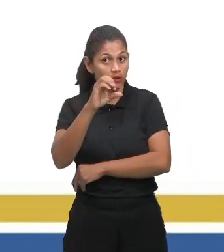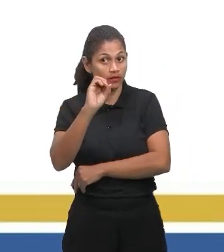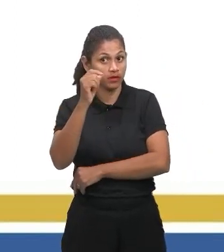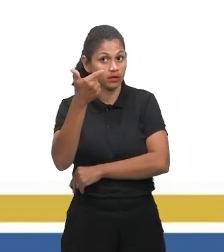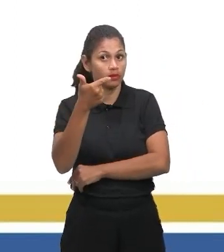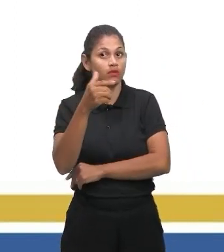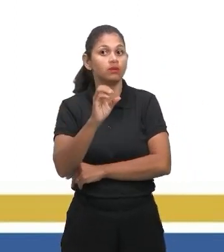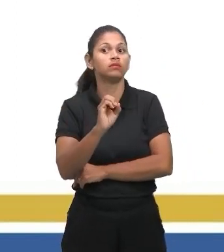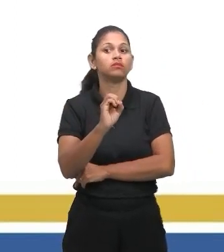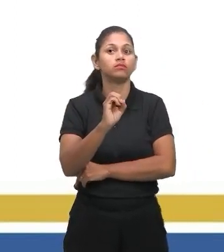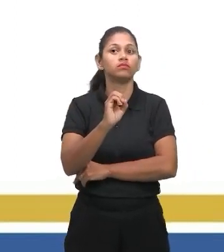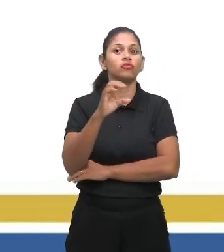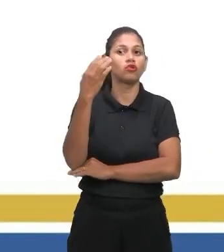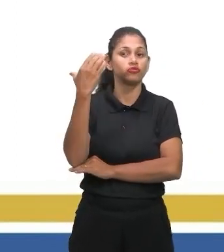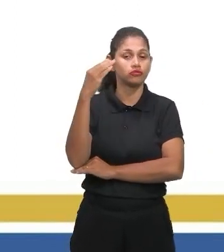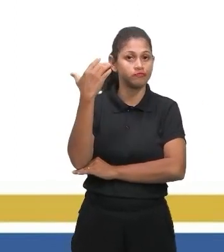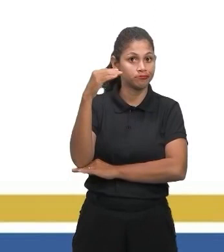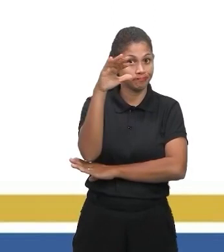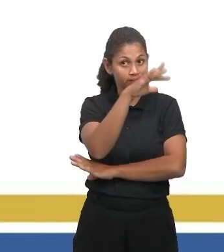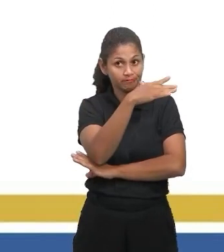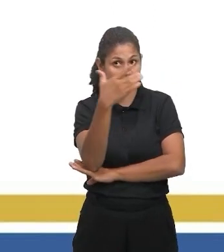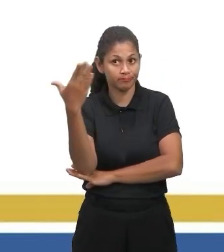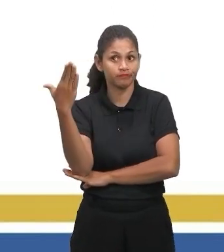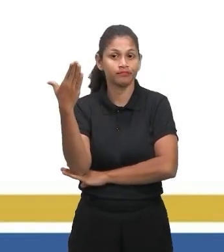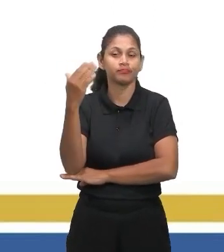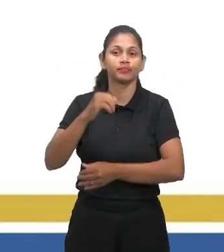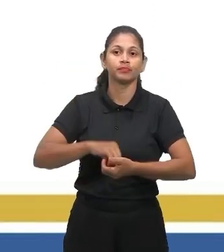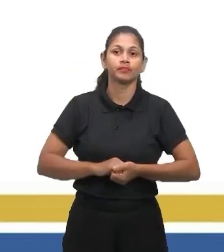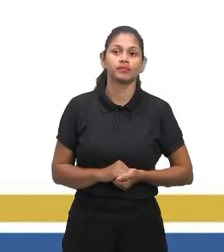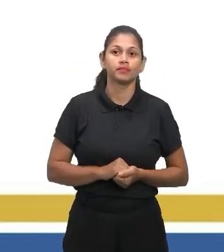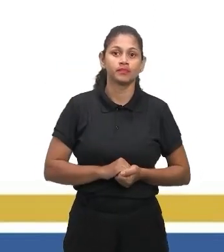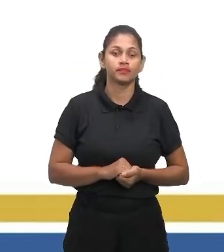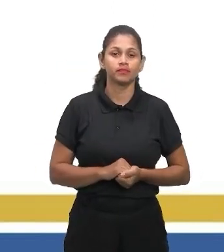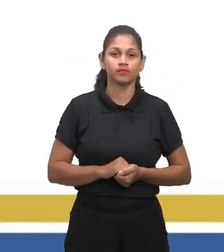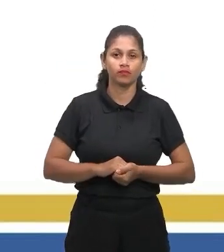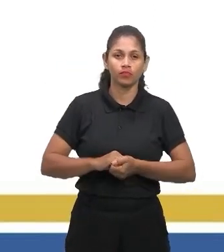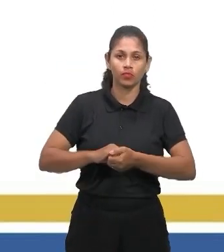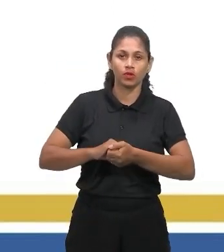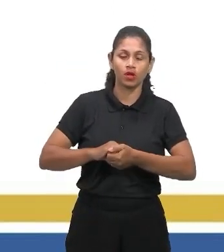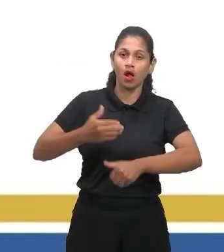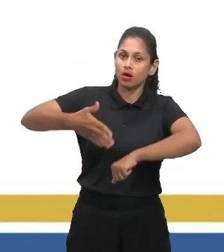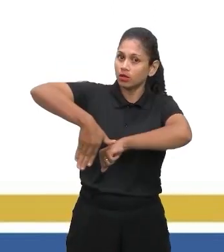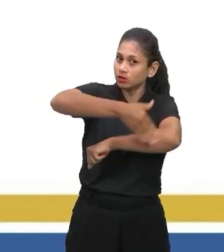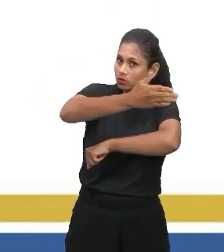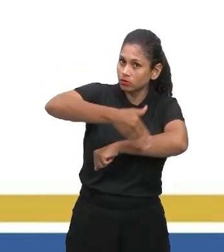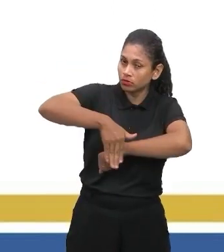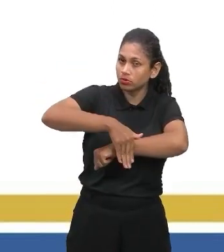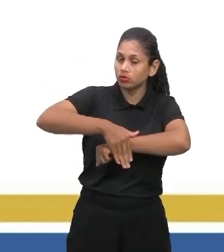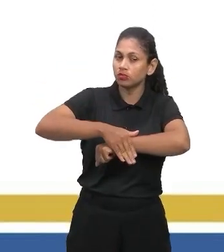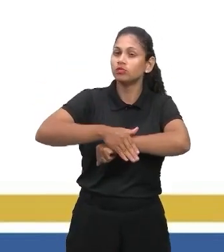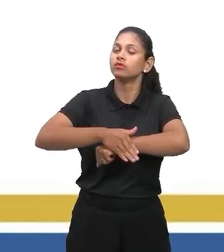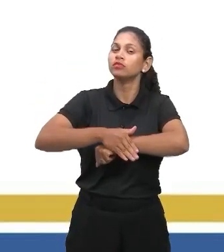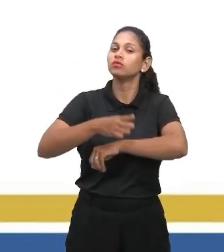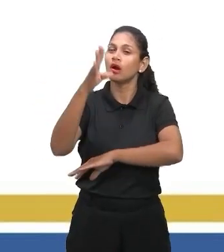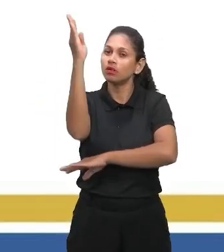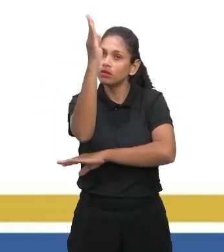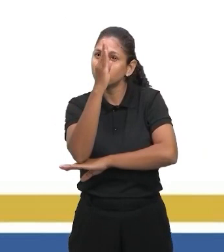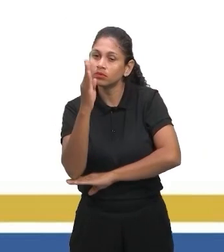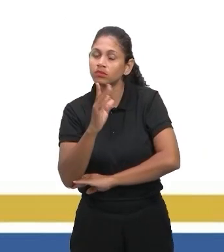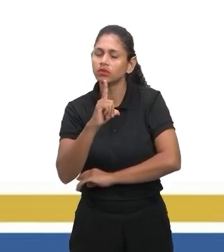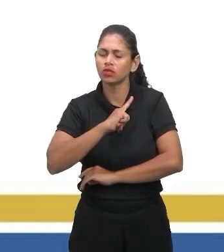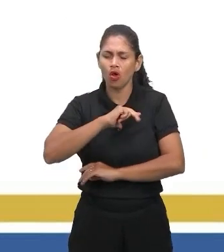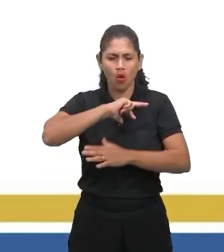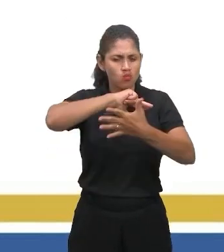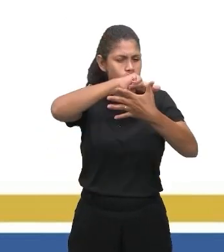né? O que acontece aqui? Nas estradas brasileiras, existem vários aparelhos com a finalidade